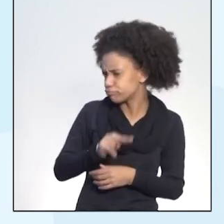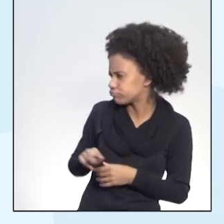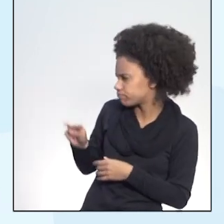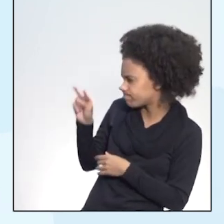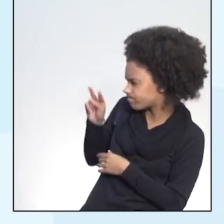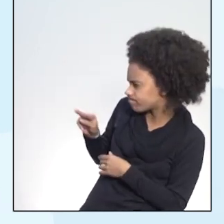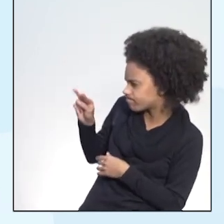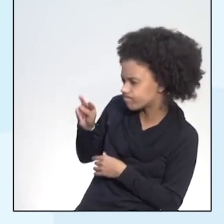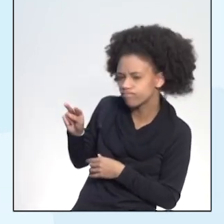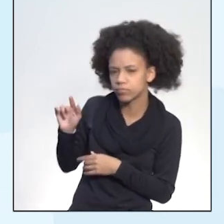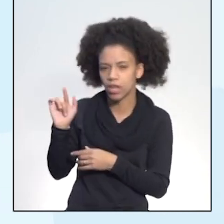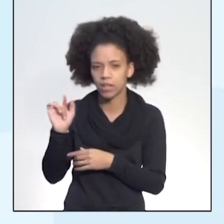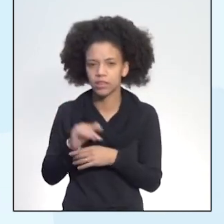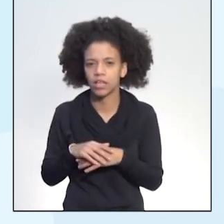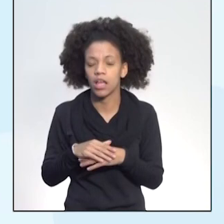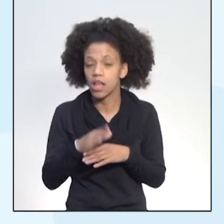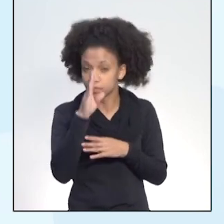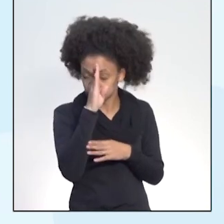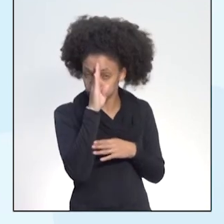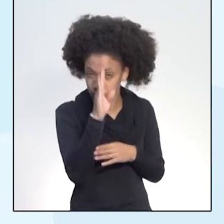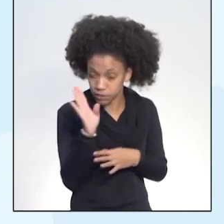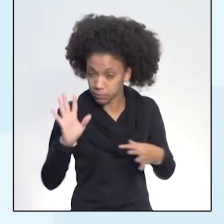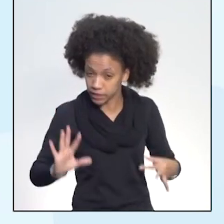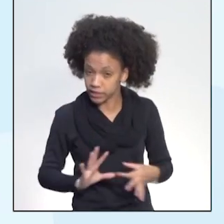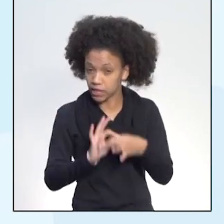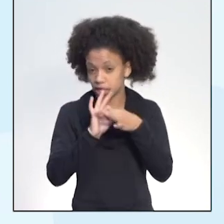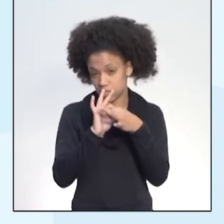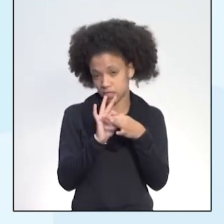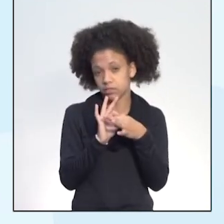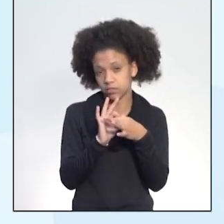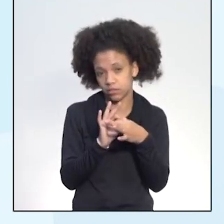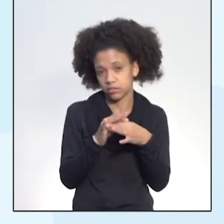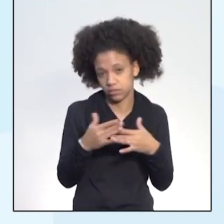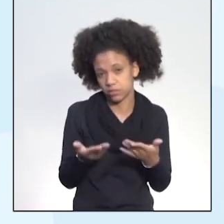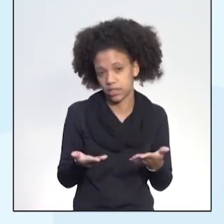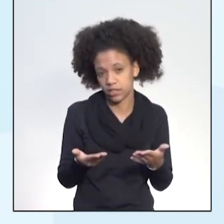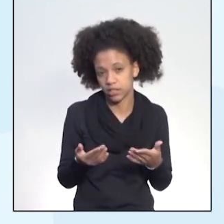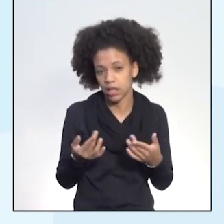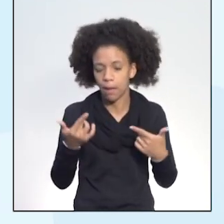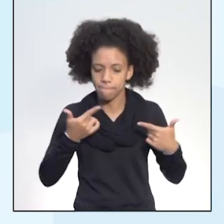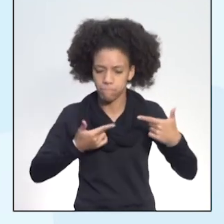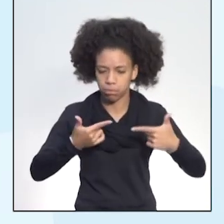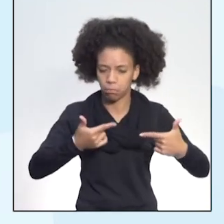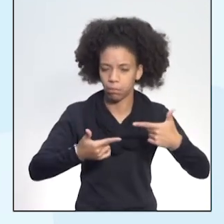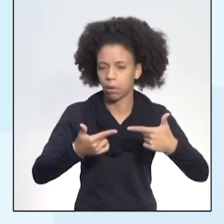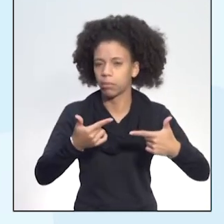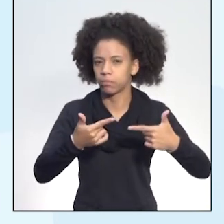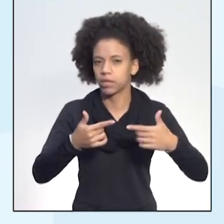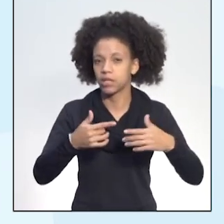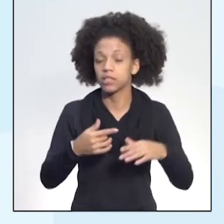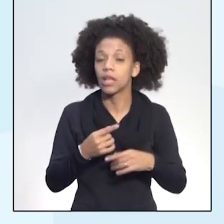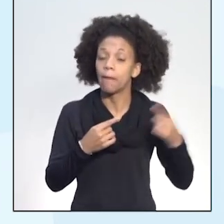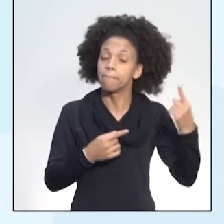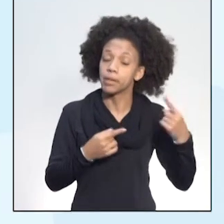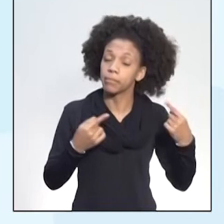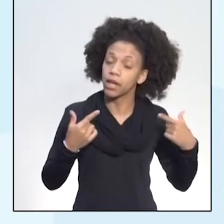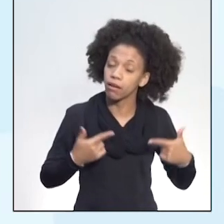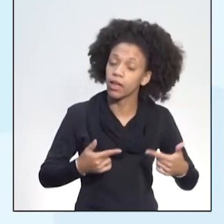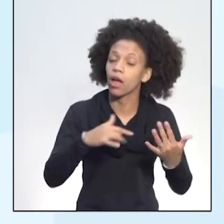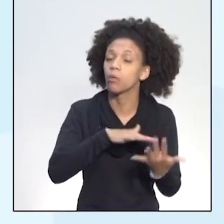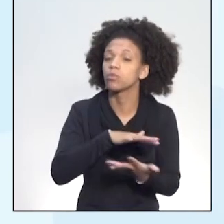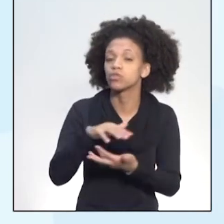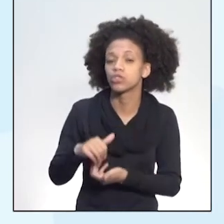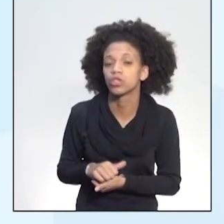aí das principais alianças que se degladiaram, que lutaram na Primeira Guerra